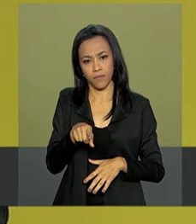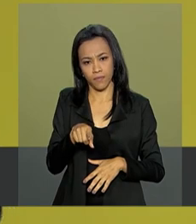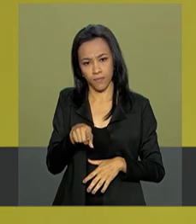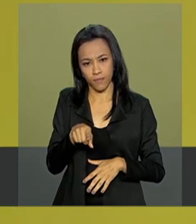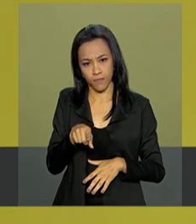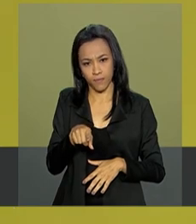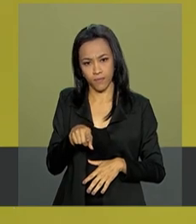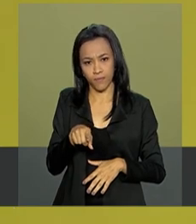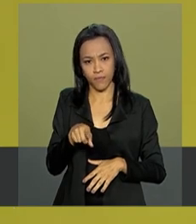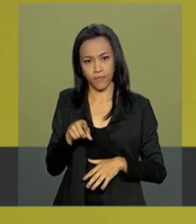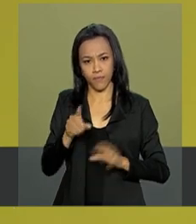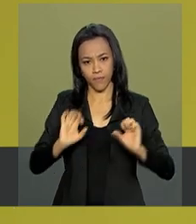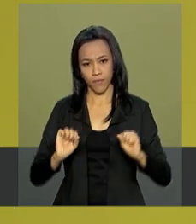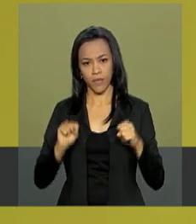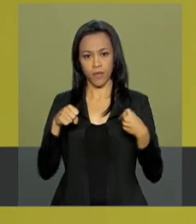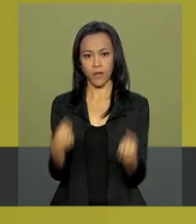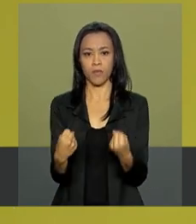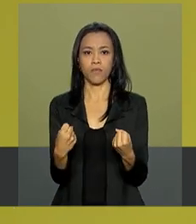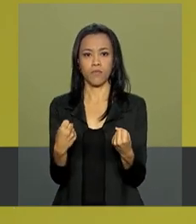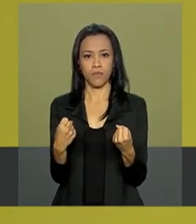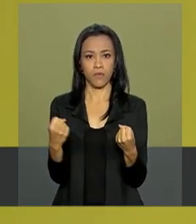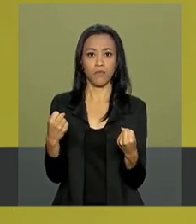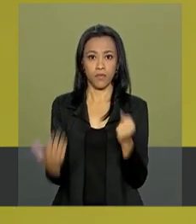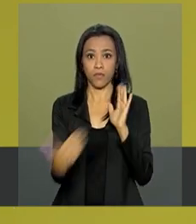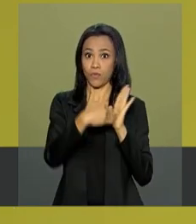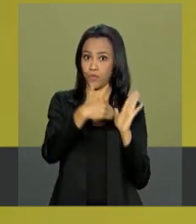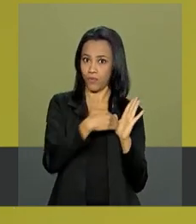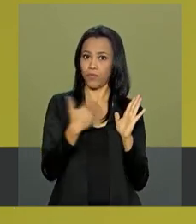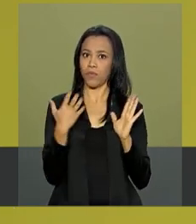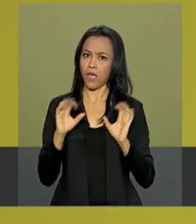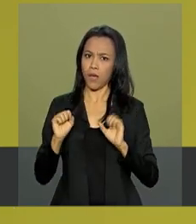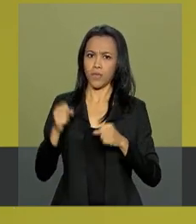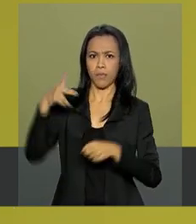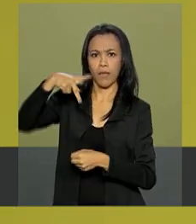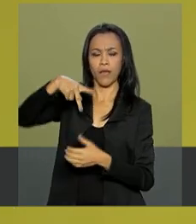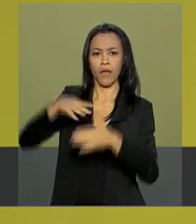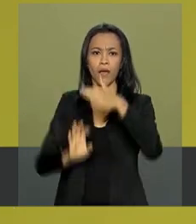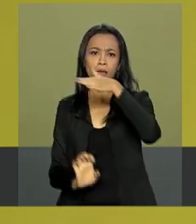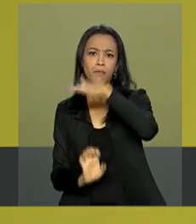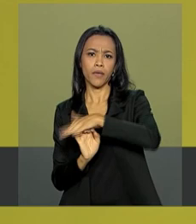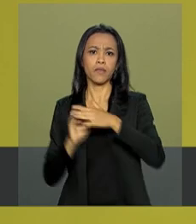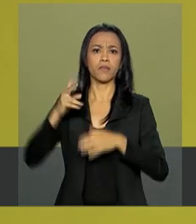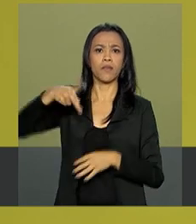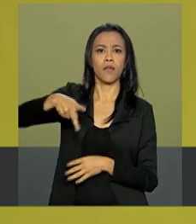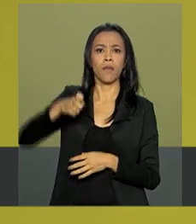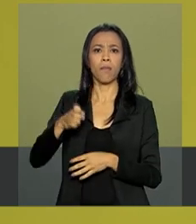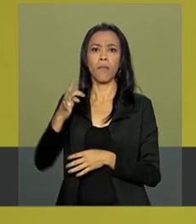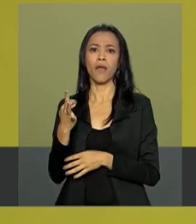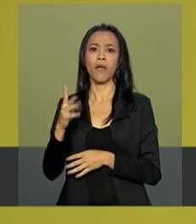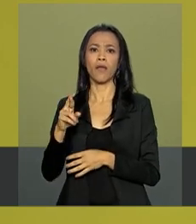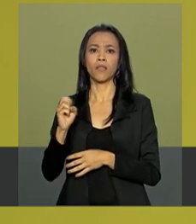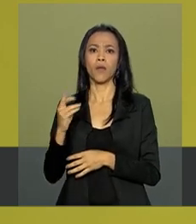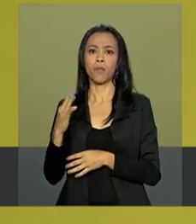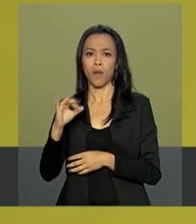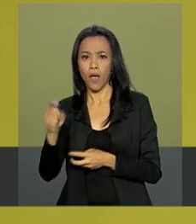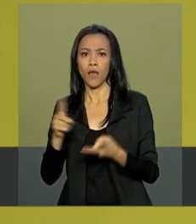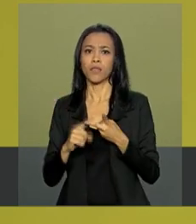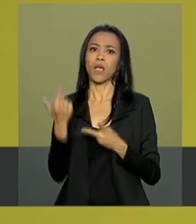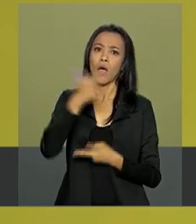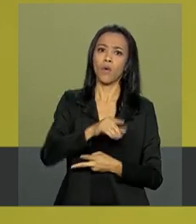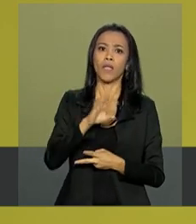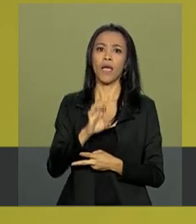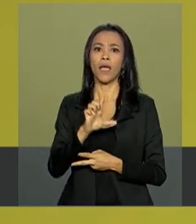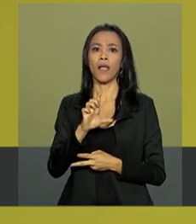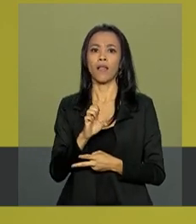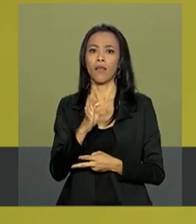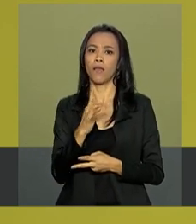uma recuperação extraordinária nestes últimos anos, mas a Petrobras, a Eletrobras, todas elas aumentaram sensivelmente o seu